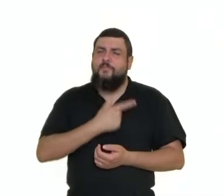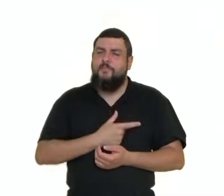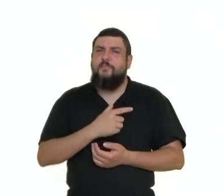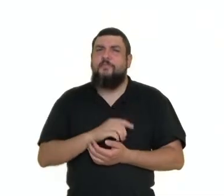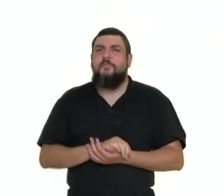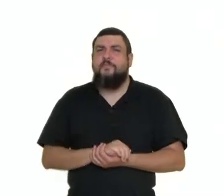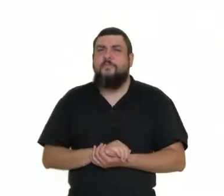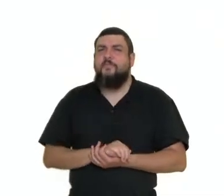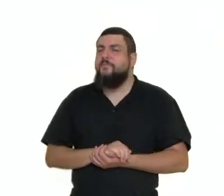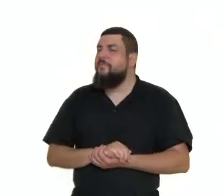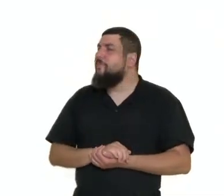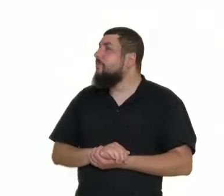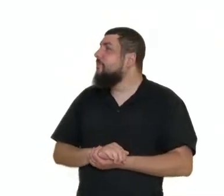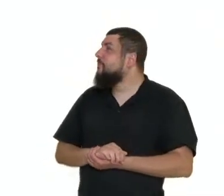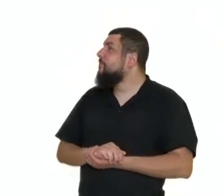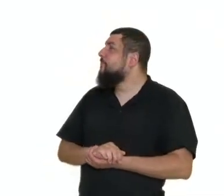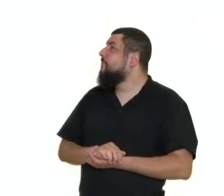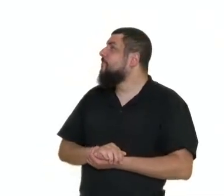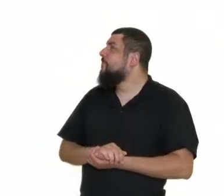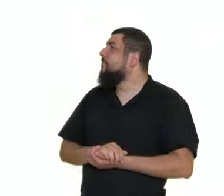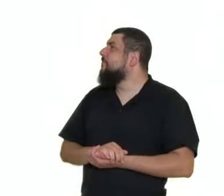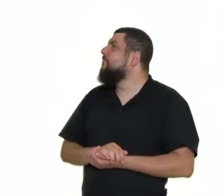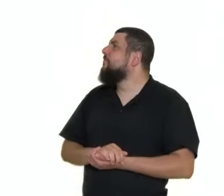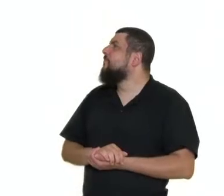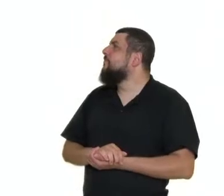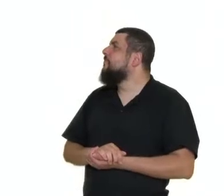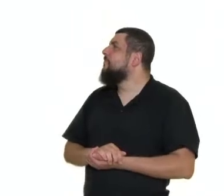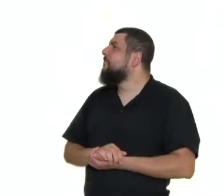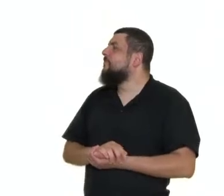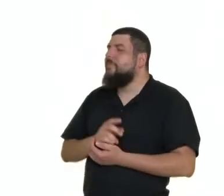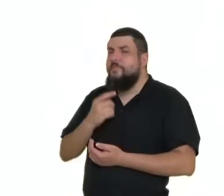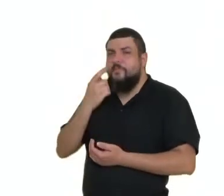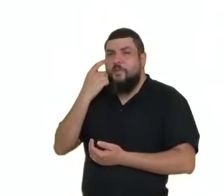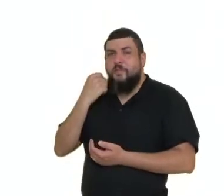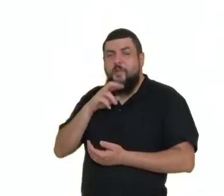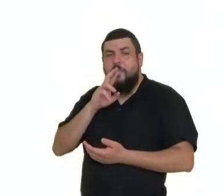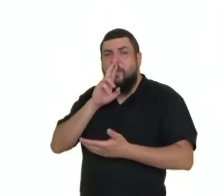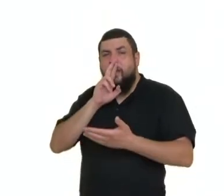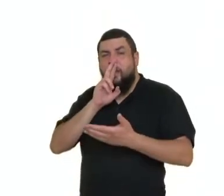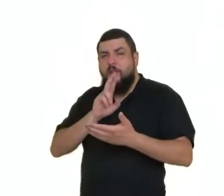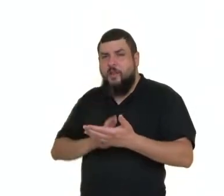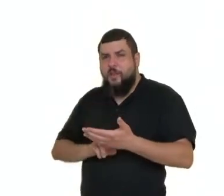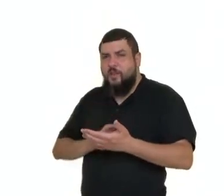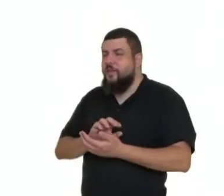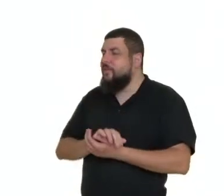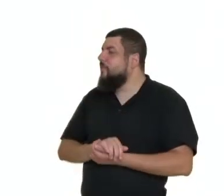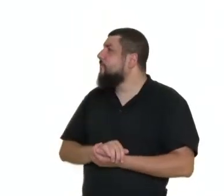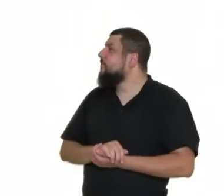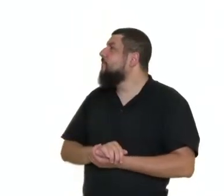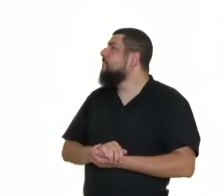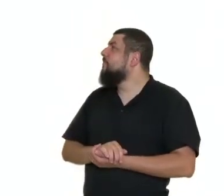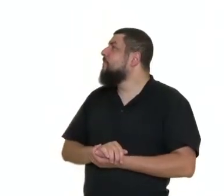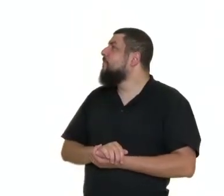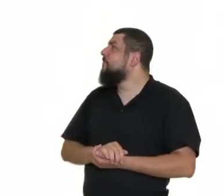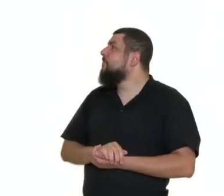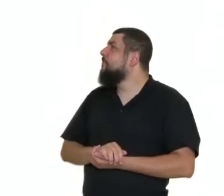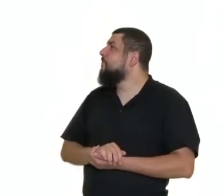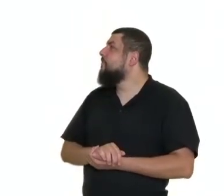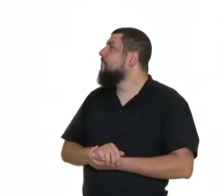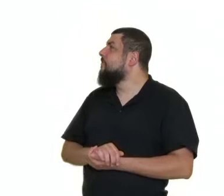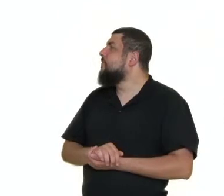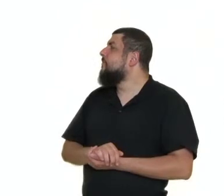humor em la história? El humor está en el engaño, ou seja, enganar, né? Gaturro